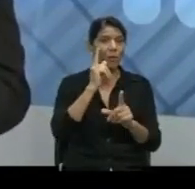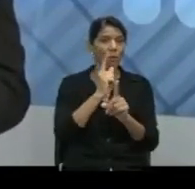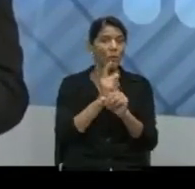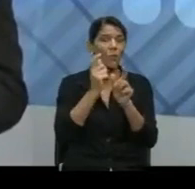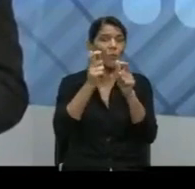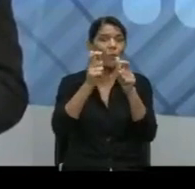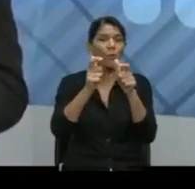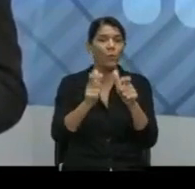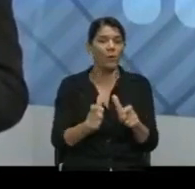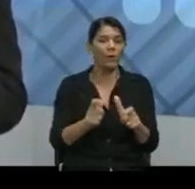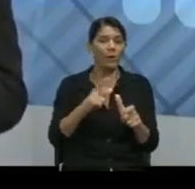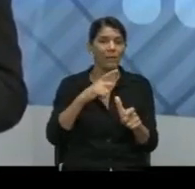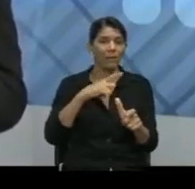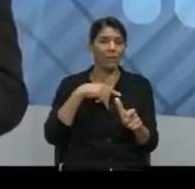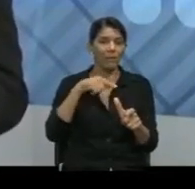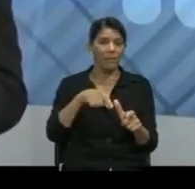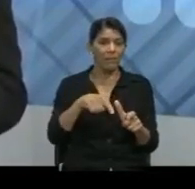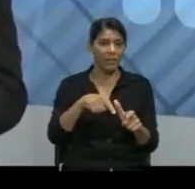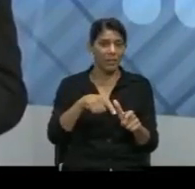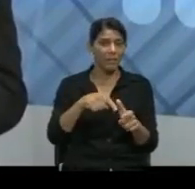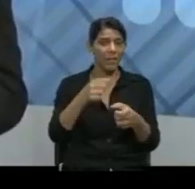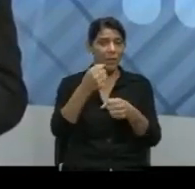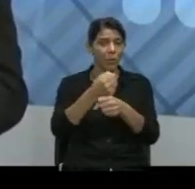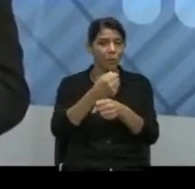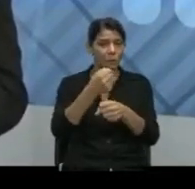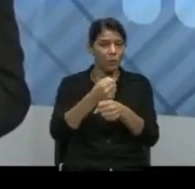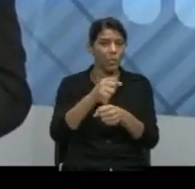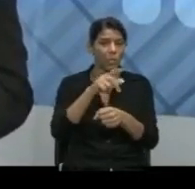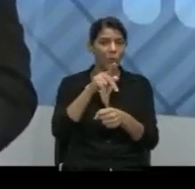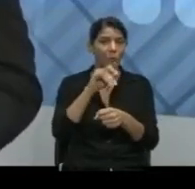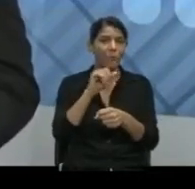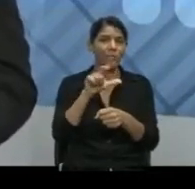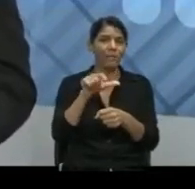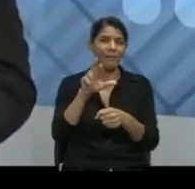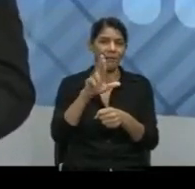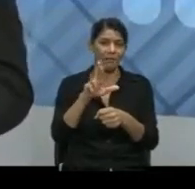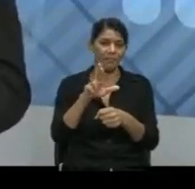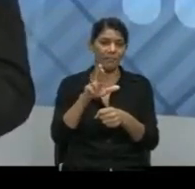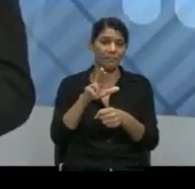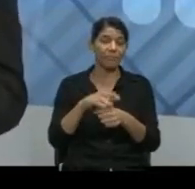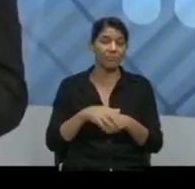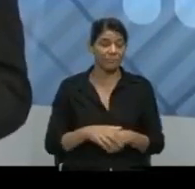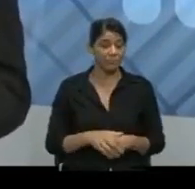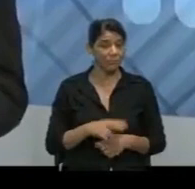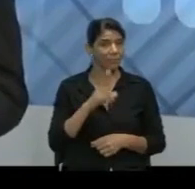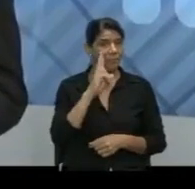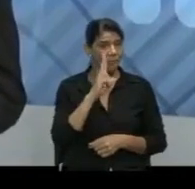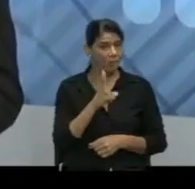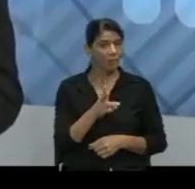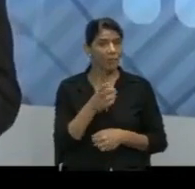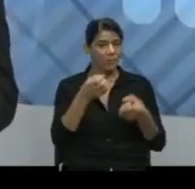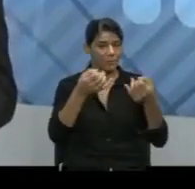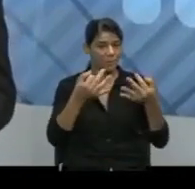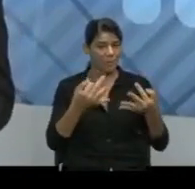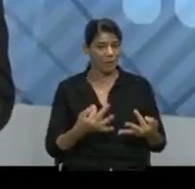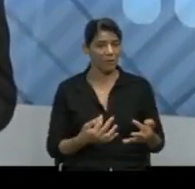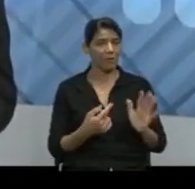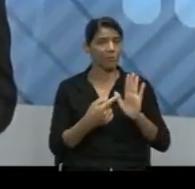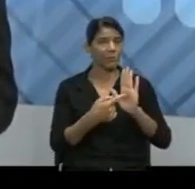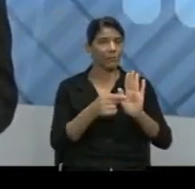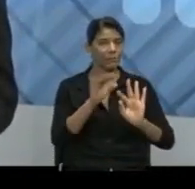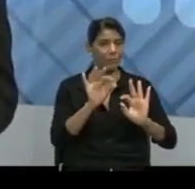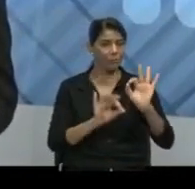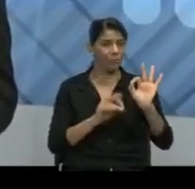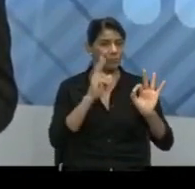ponto onde vai ter a locação de um pilar, ok? A gente vai rever alguns projetos que a gente já viu na